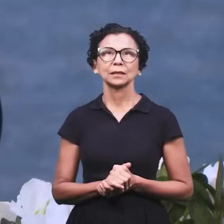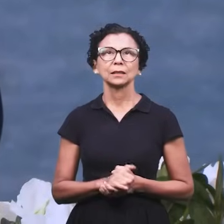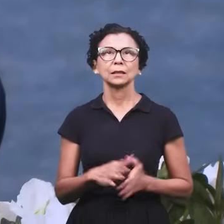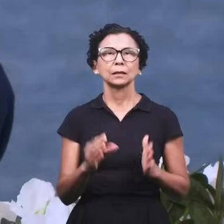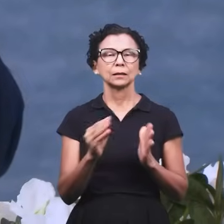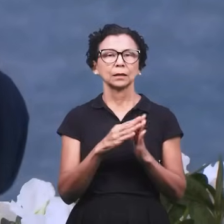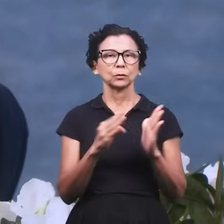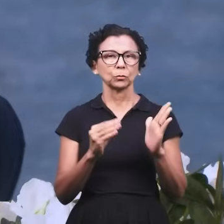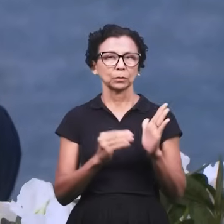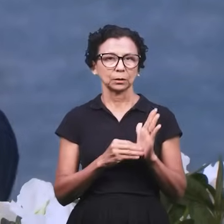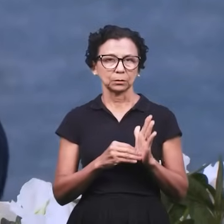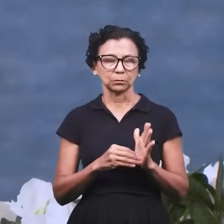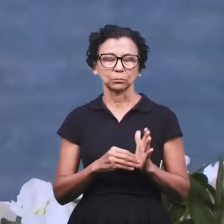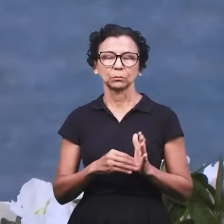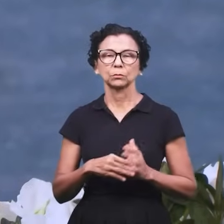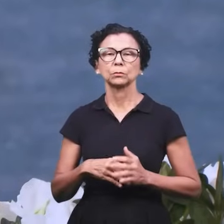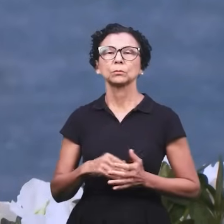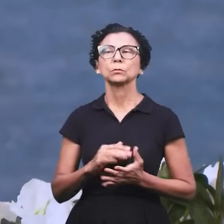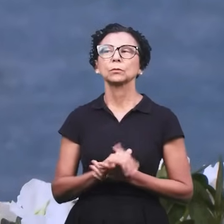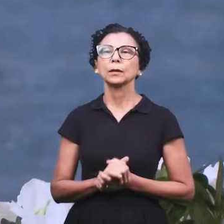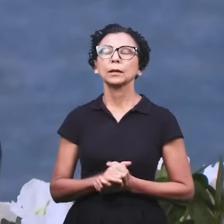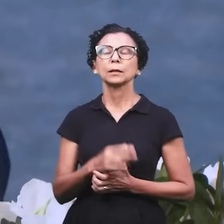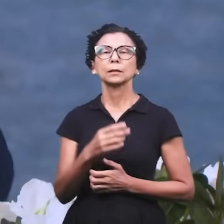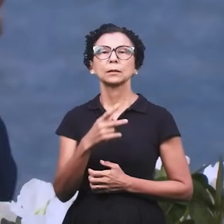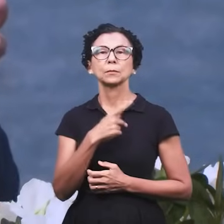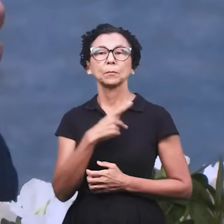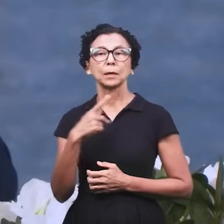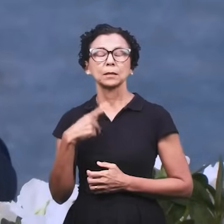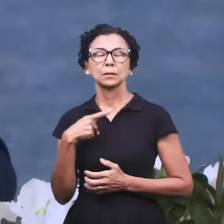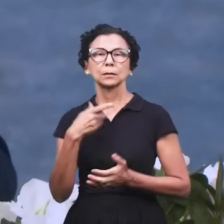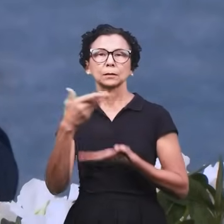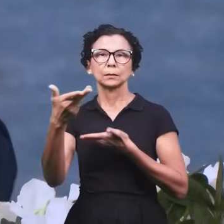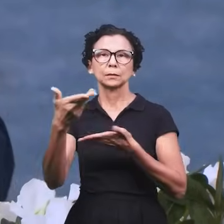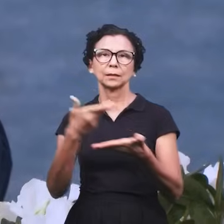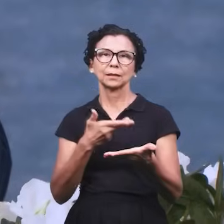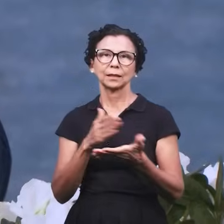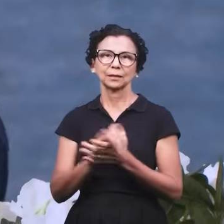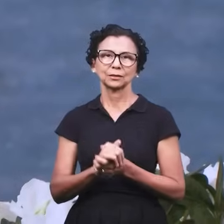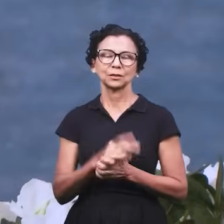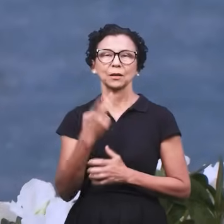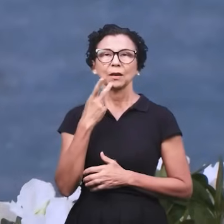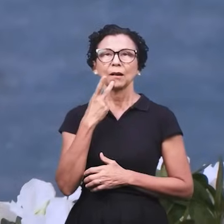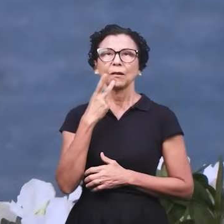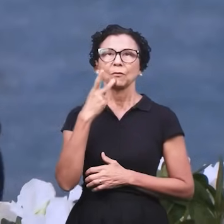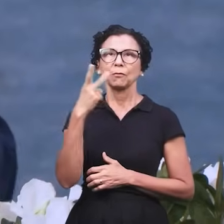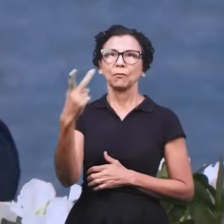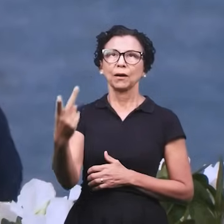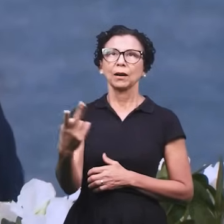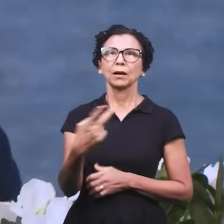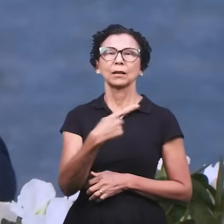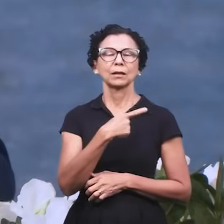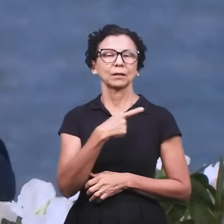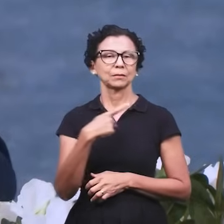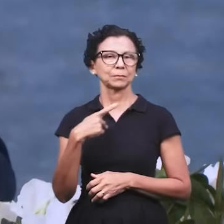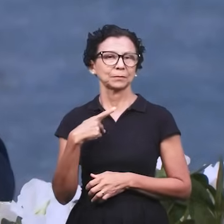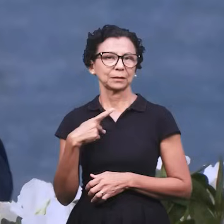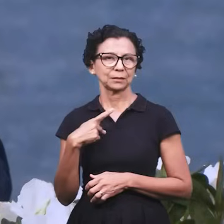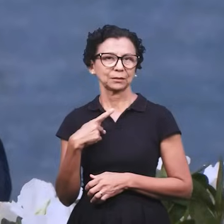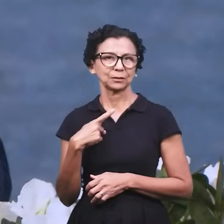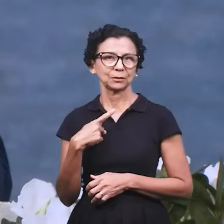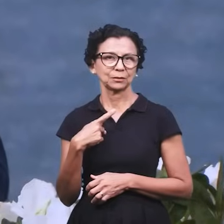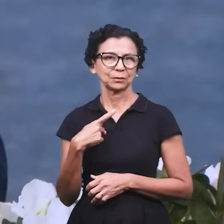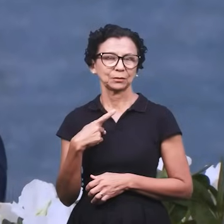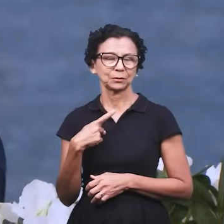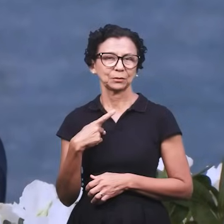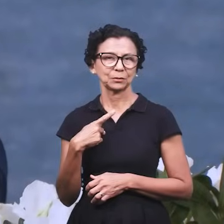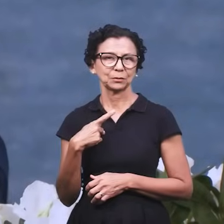que envia um comentário, uma palavra, que é o que nós chamamos Fala Pastor. Sempre, naturalmente, uma